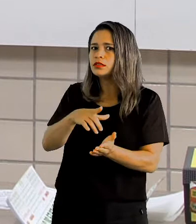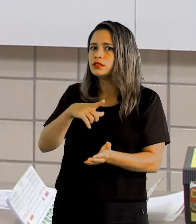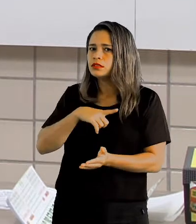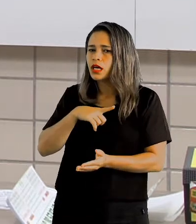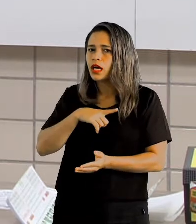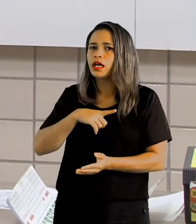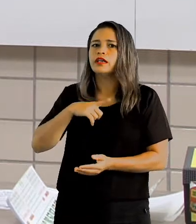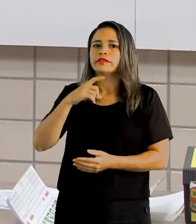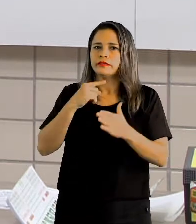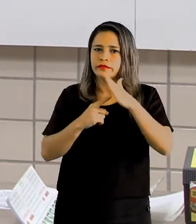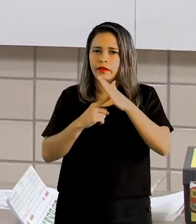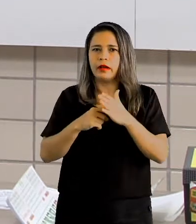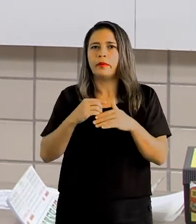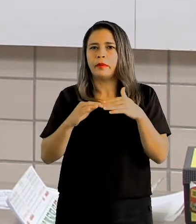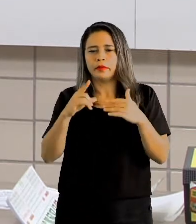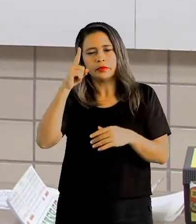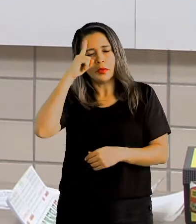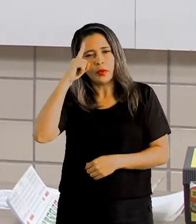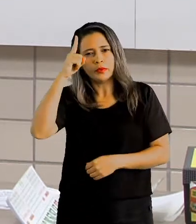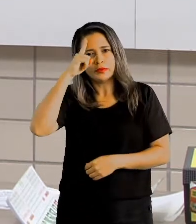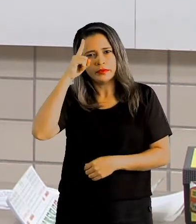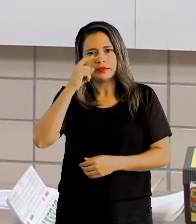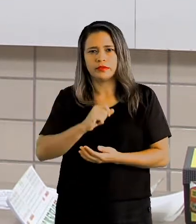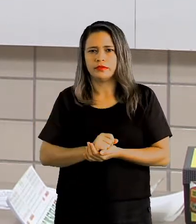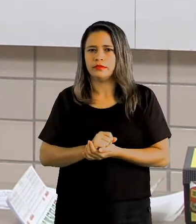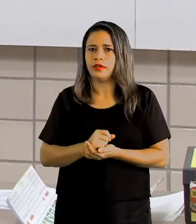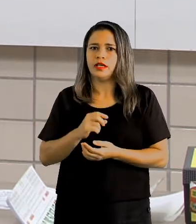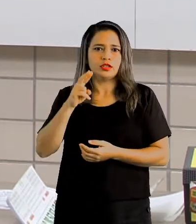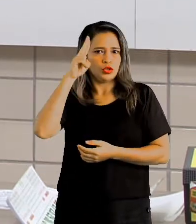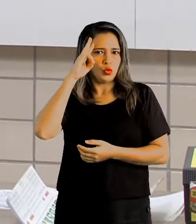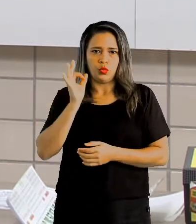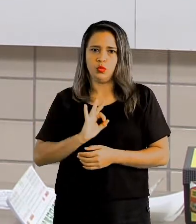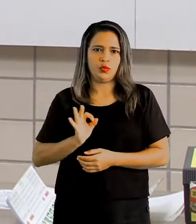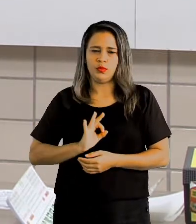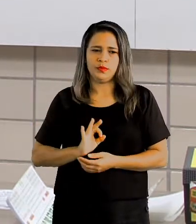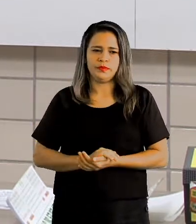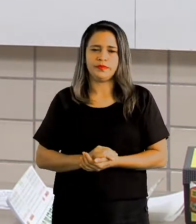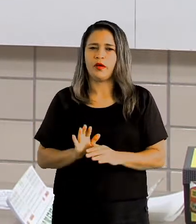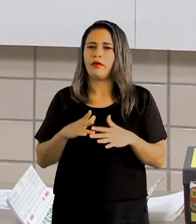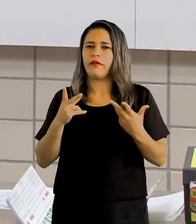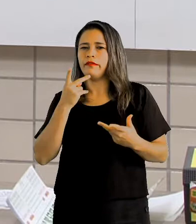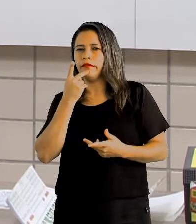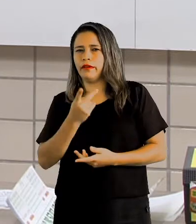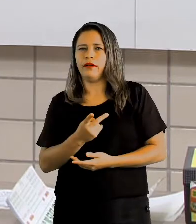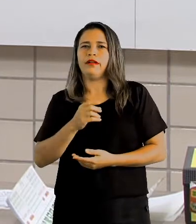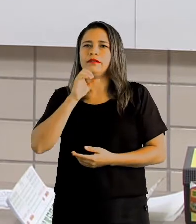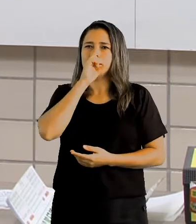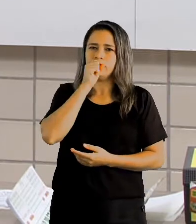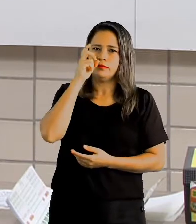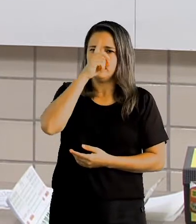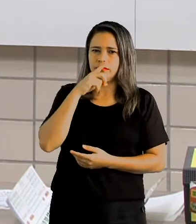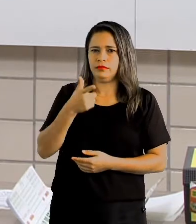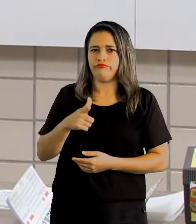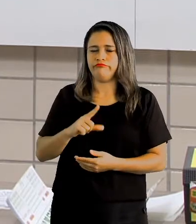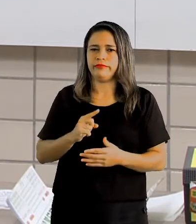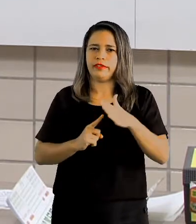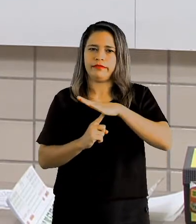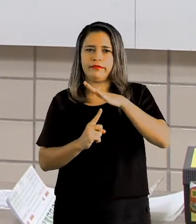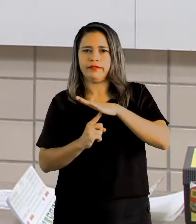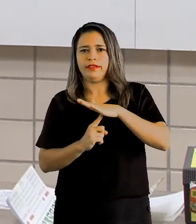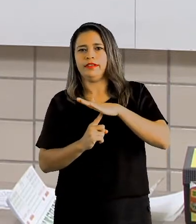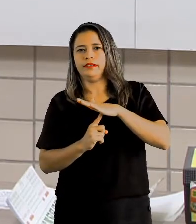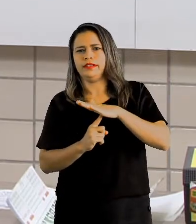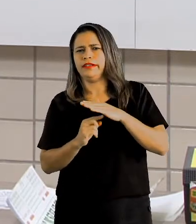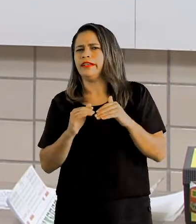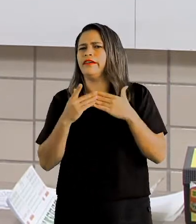praticamente todos os dias, com exceção da segunda. Então, quando ele fala que sábado e domingo não tinha feira, ele estava referindo